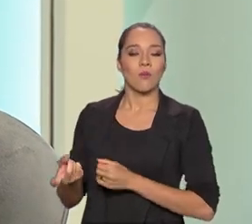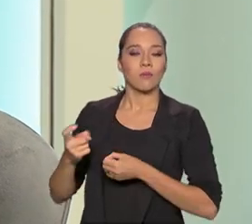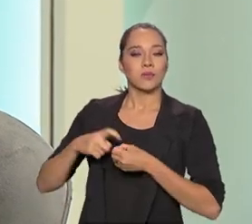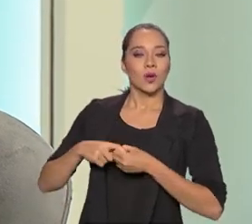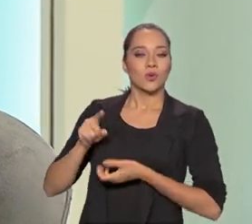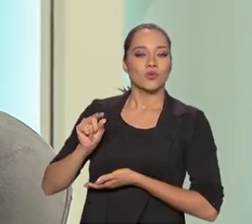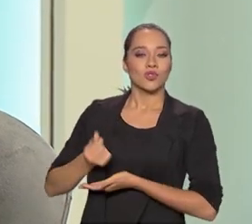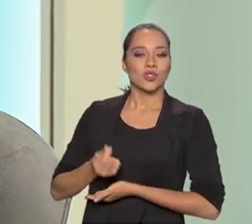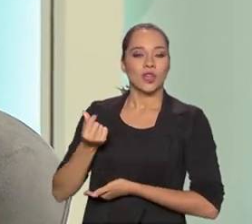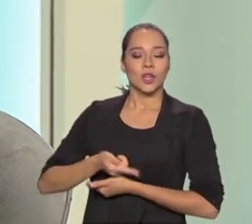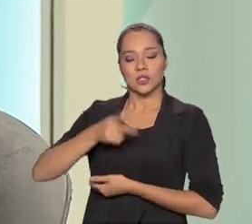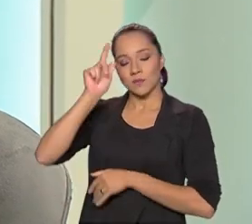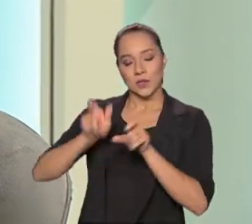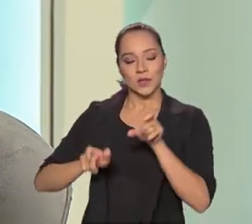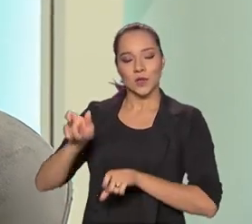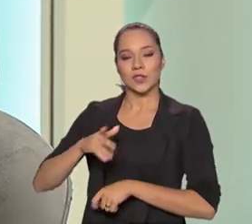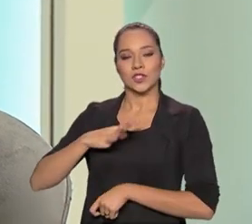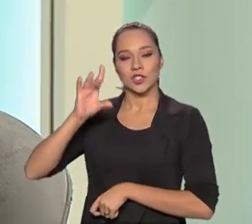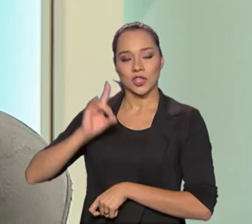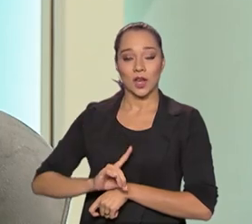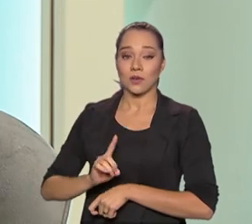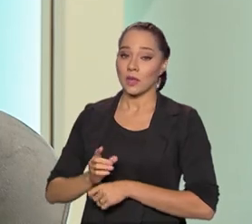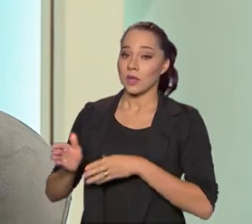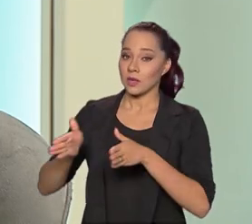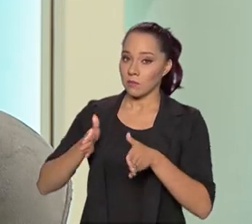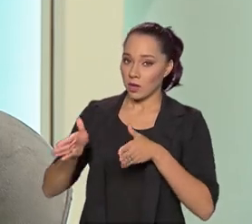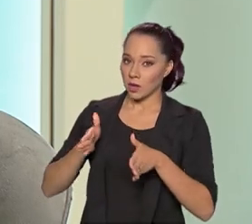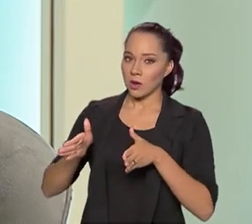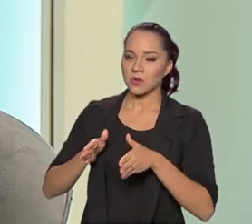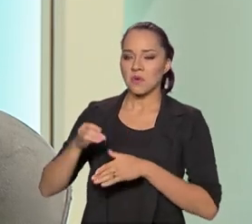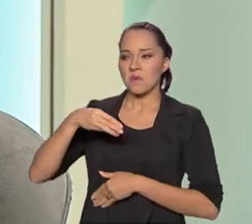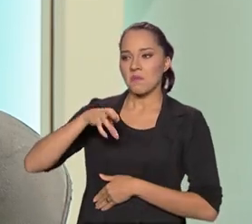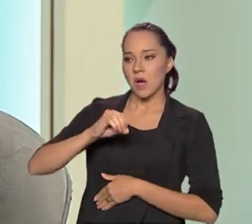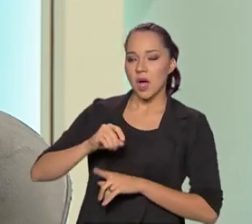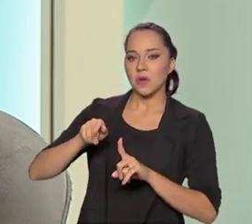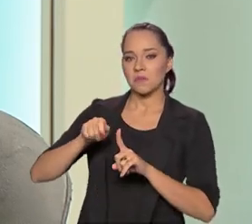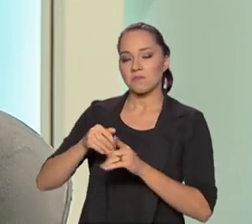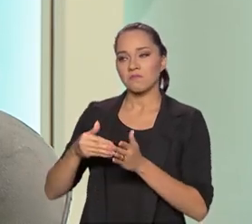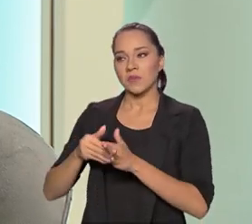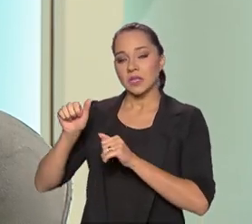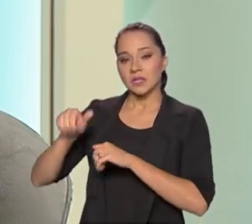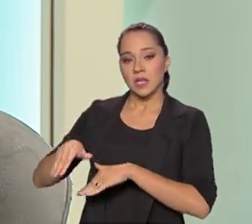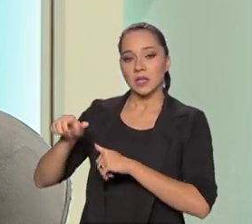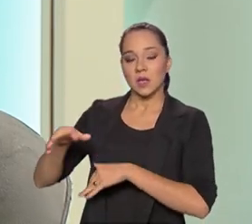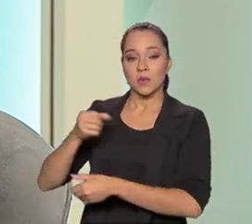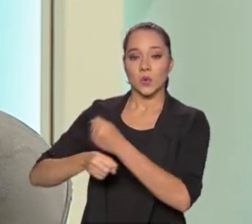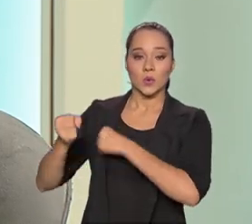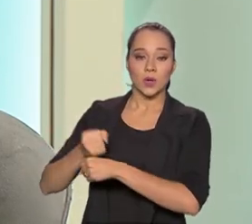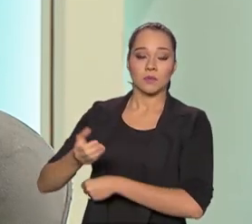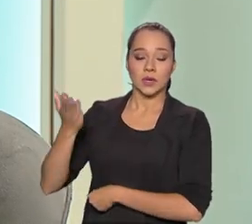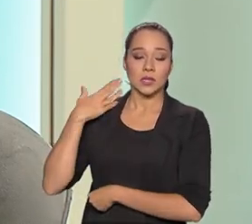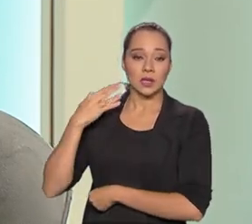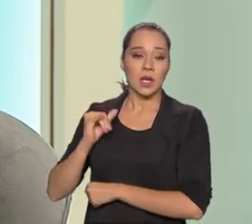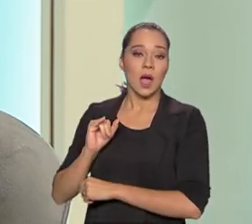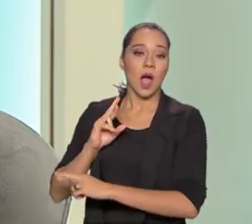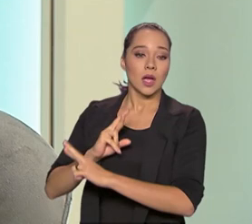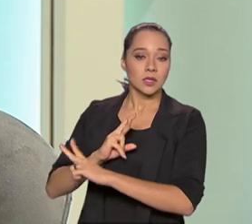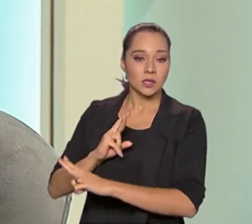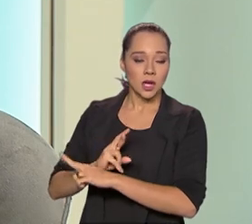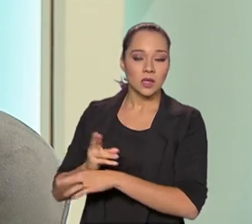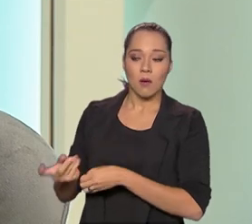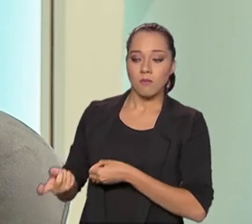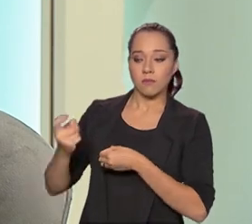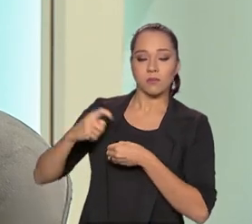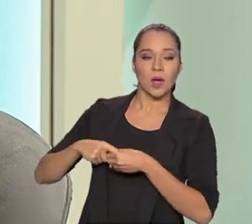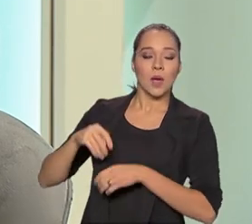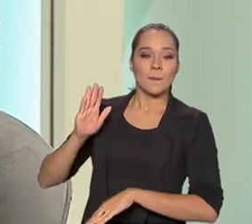os recursos aos contribuintes. Nesse período, entre maio e setembro do ano passado, a Receita